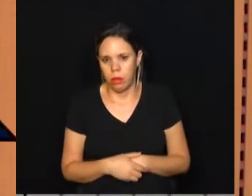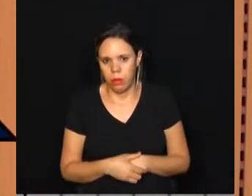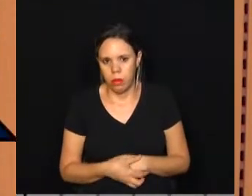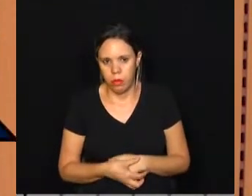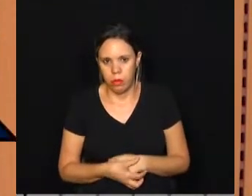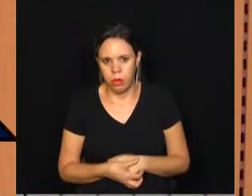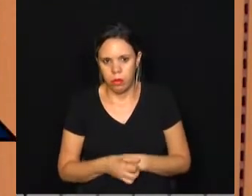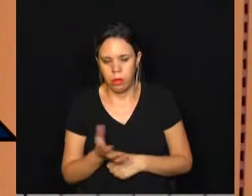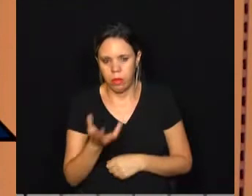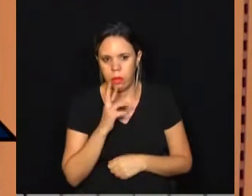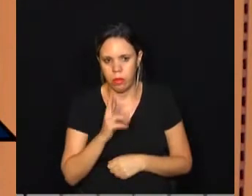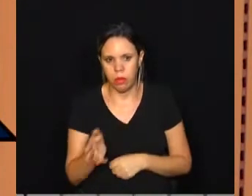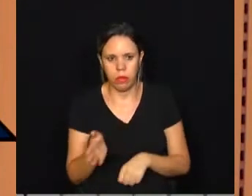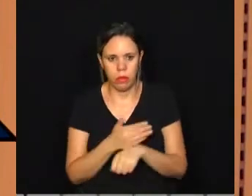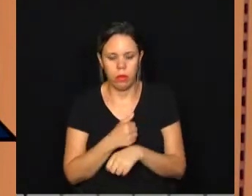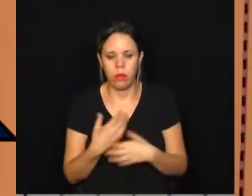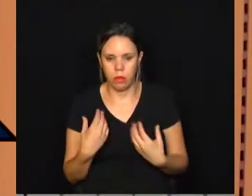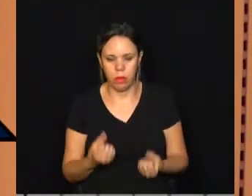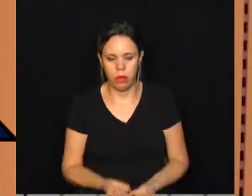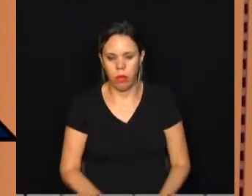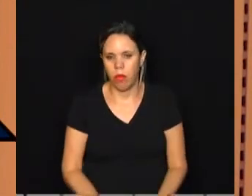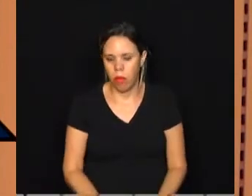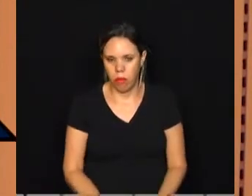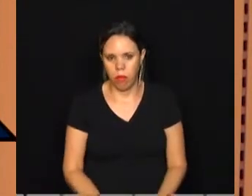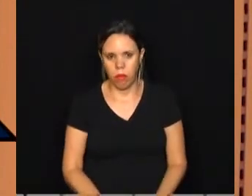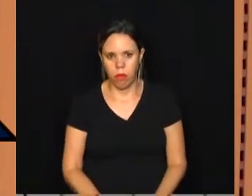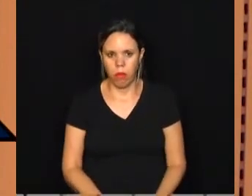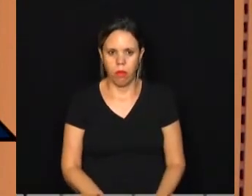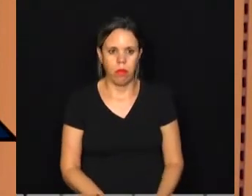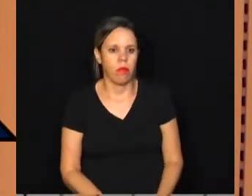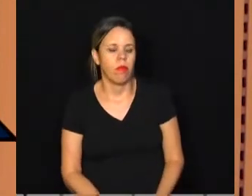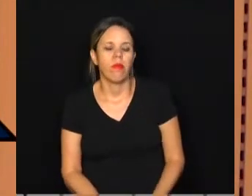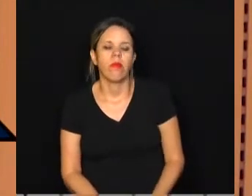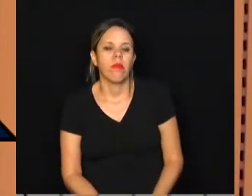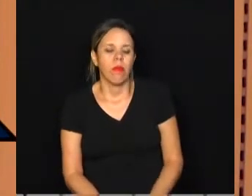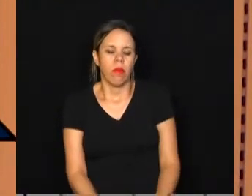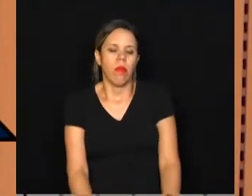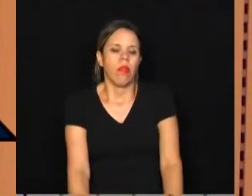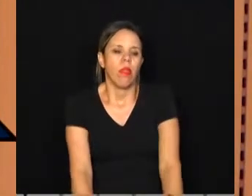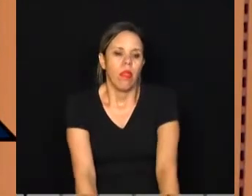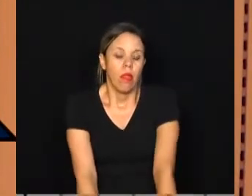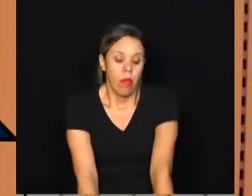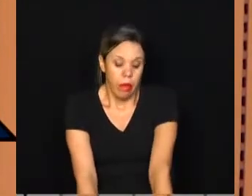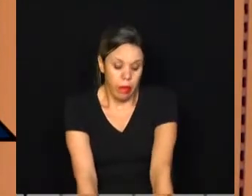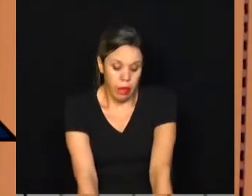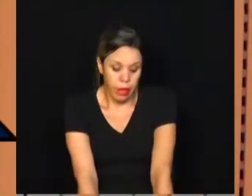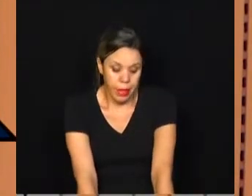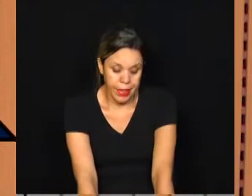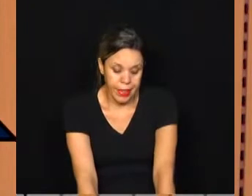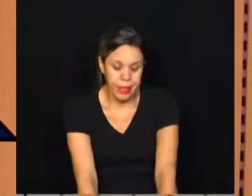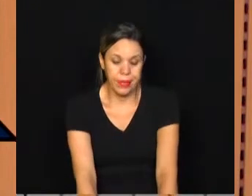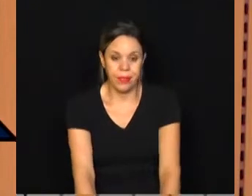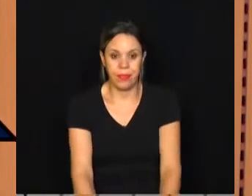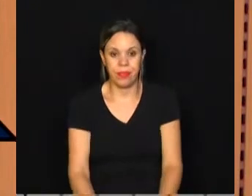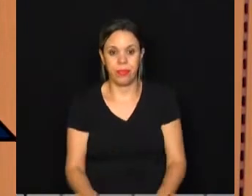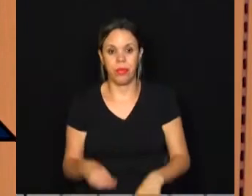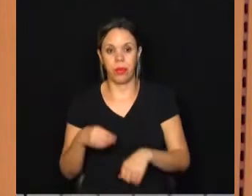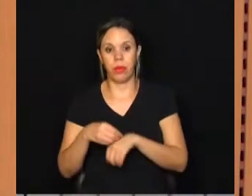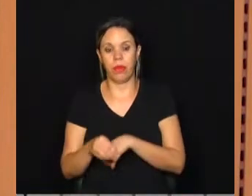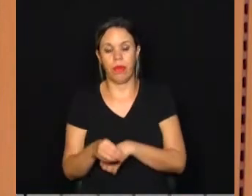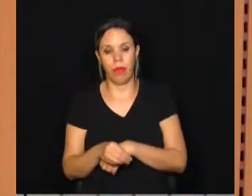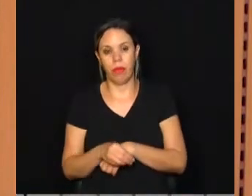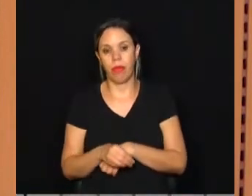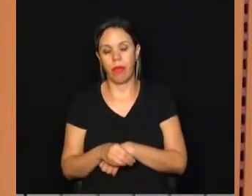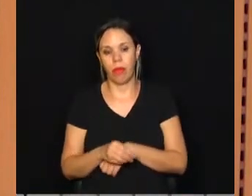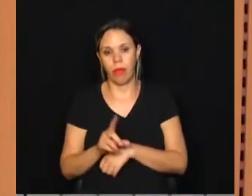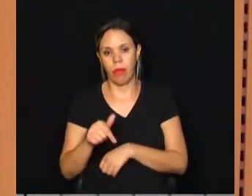você quer responder antes? Vamos lá. Então, depois... Vamos lá, então eu passo a palavra para ti, porque